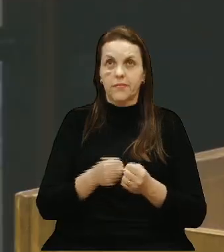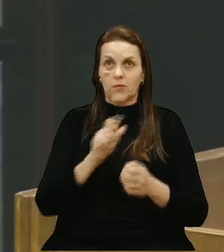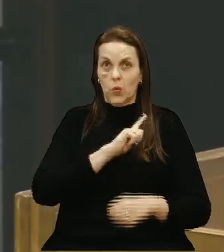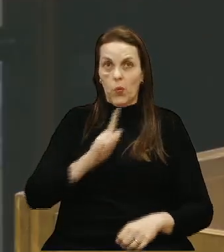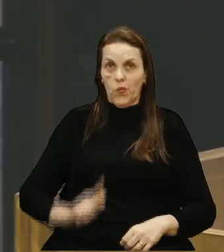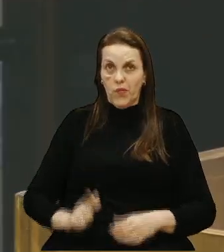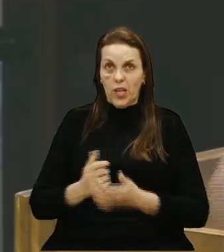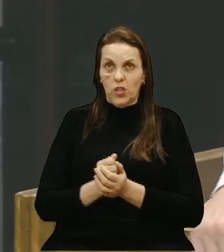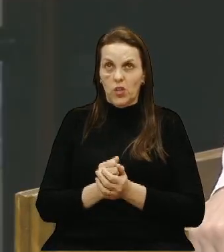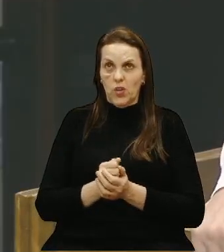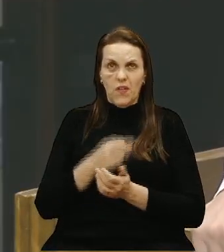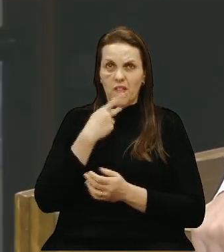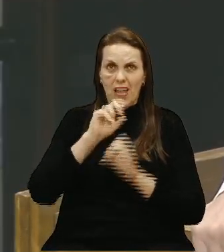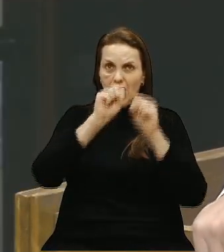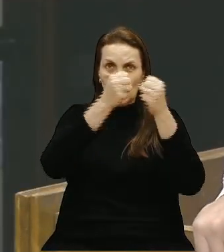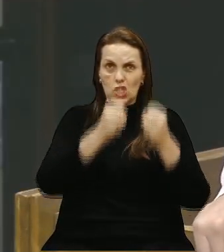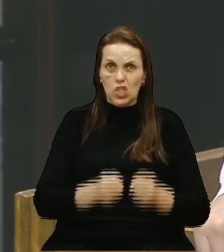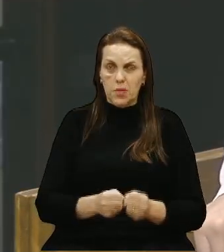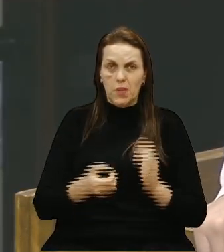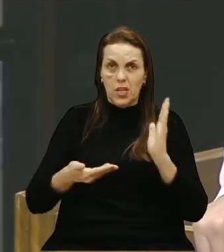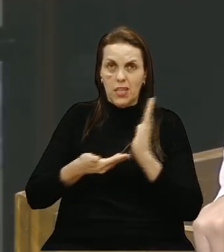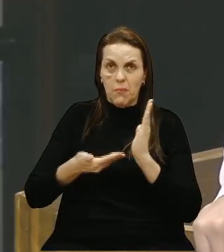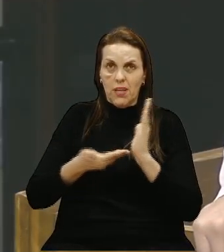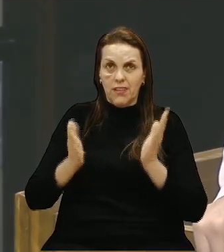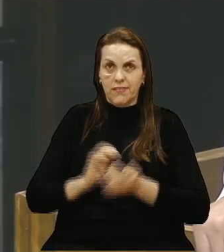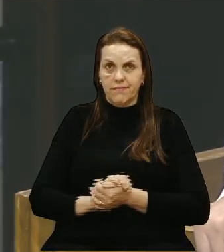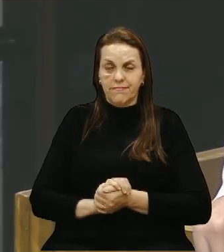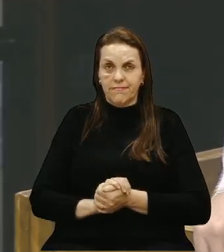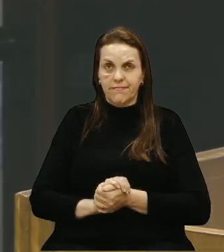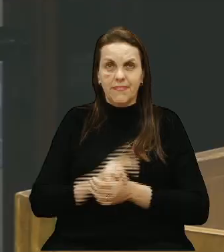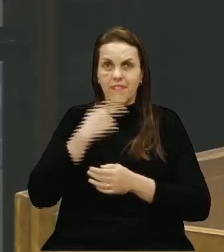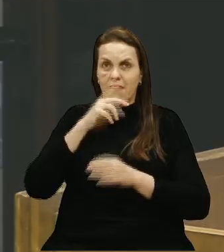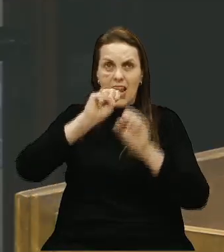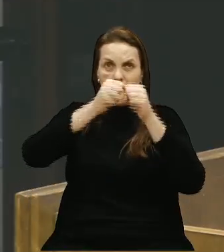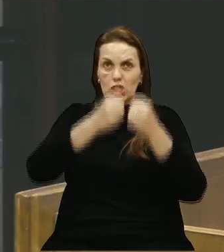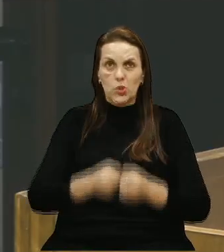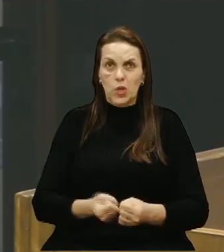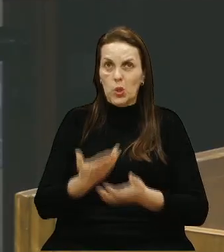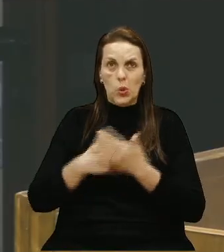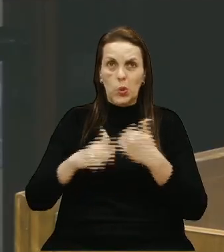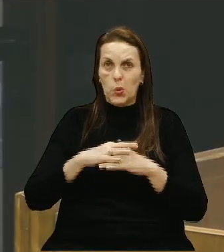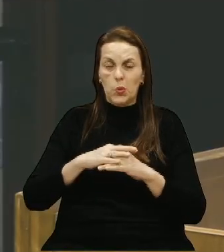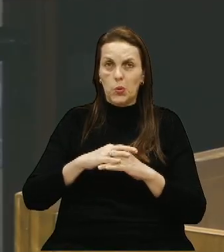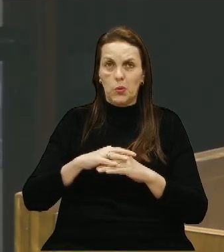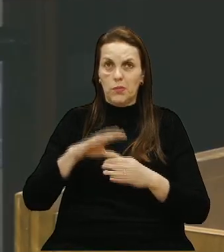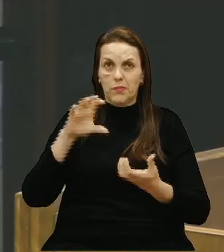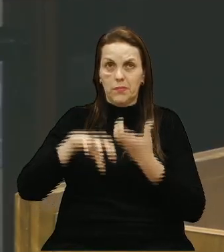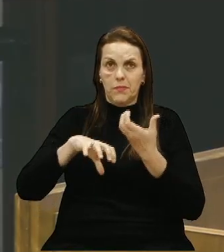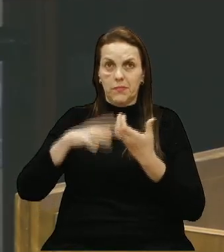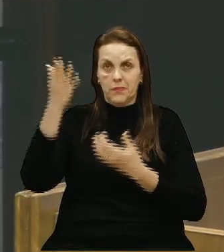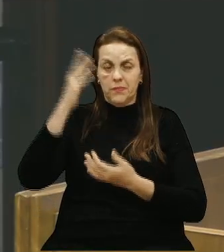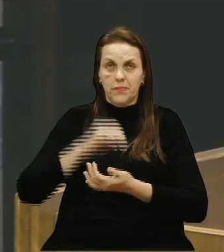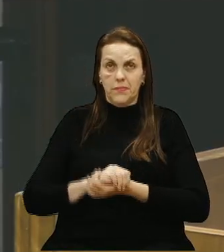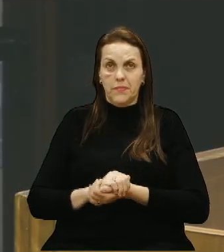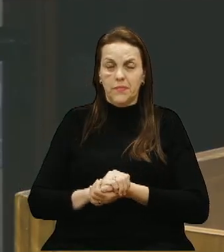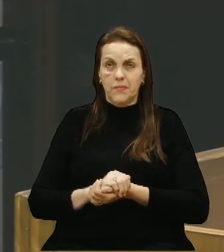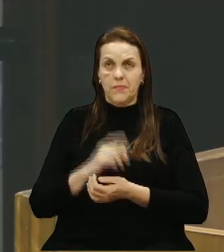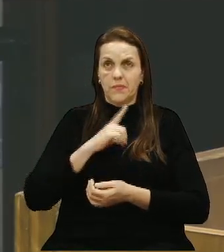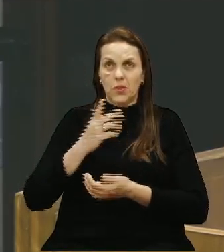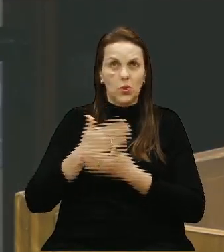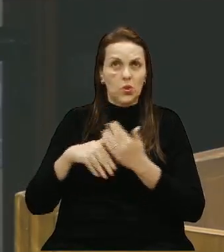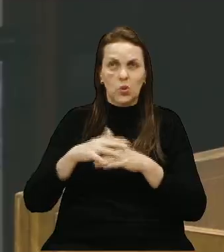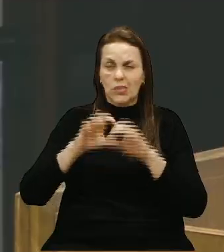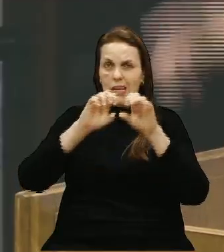que não destruíram a Câmara dos Deputados agora? Vamos falar que não destruíram o Palácio do Planalto? Vamos falar que